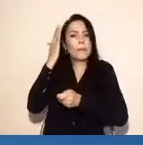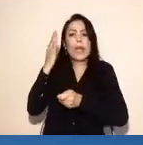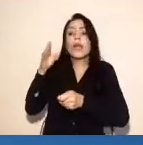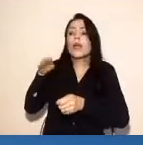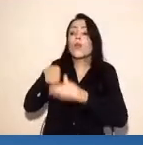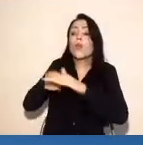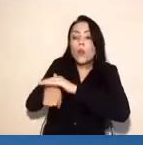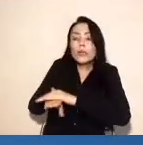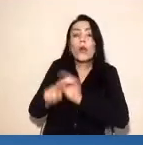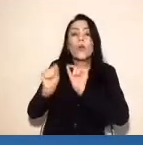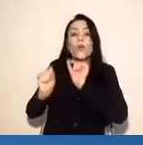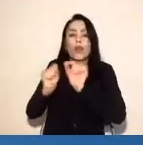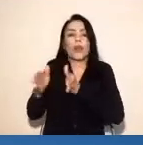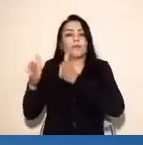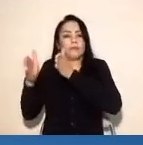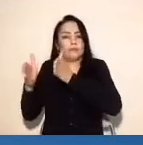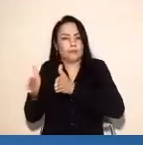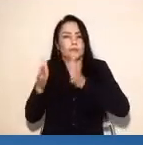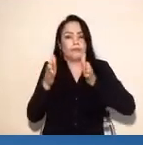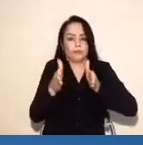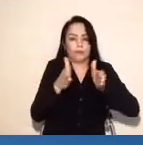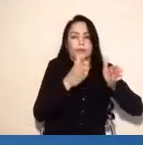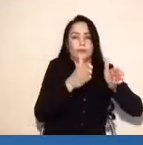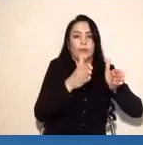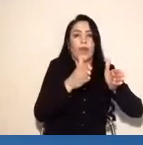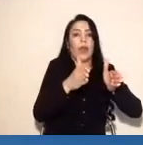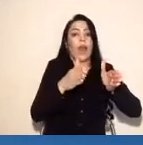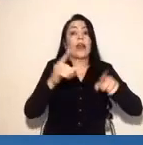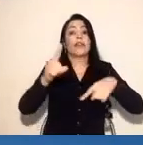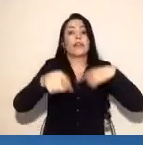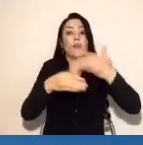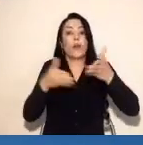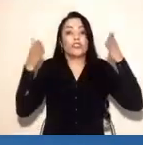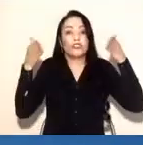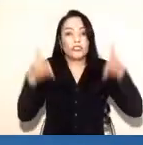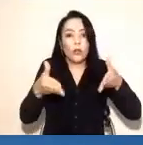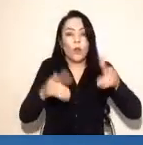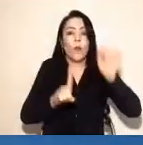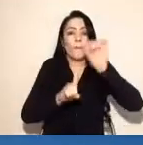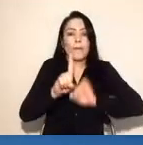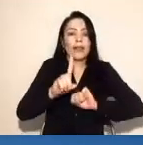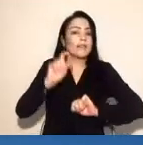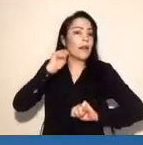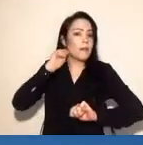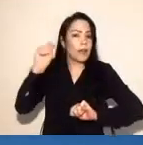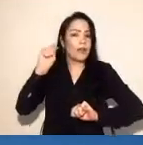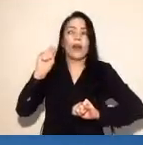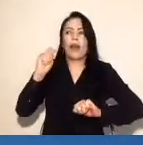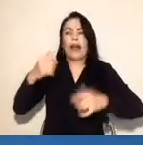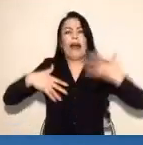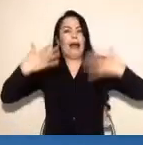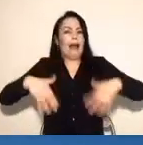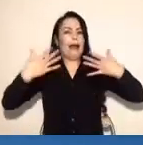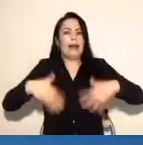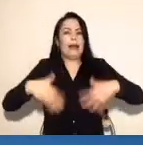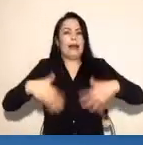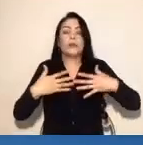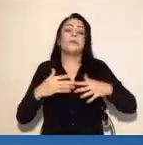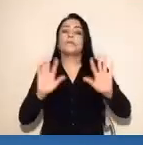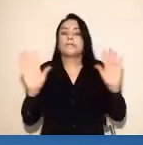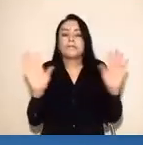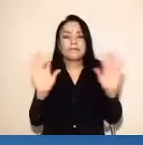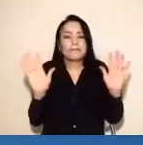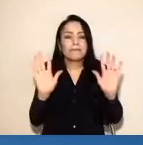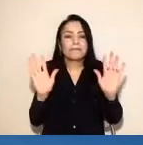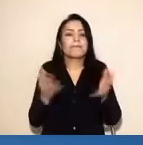dor de cabeça de chegar lá em abril, esse ano, maio, quem sabe julho do ano seguinte, olhar e falar, puxa, aconteceu em janeiro, o que que eu